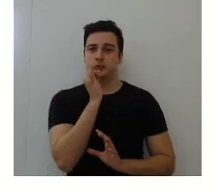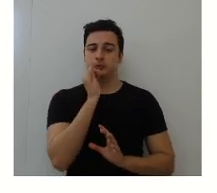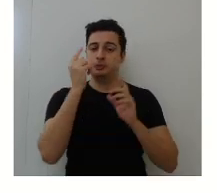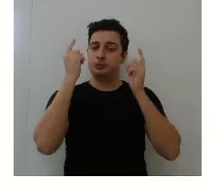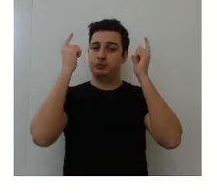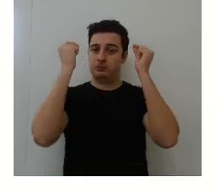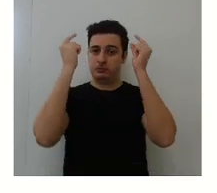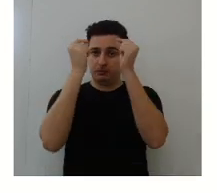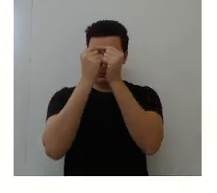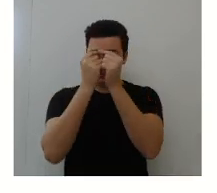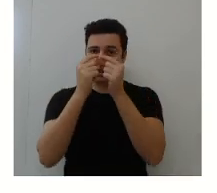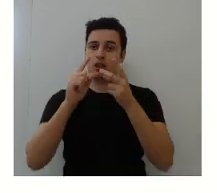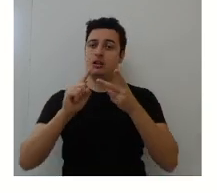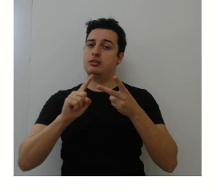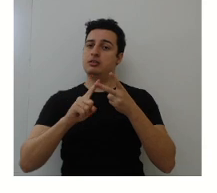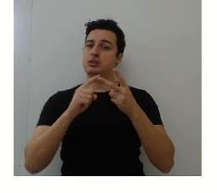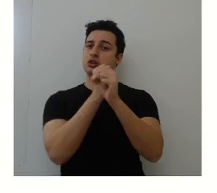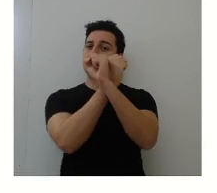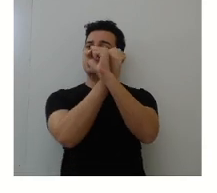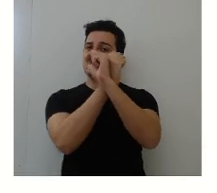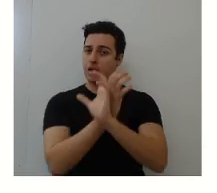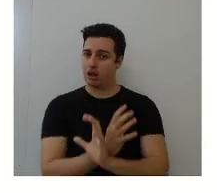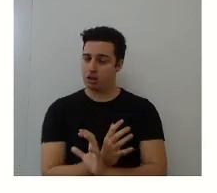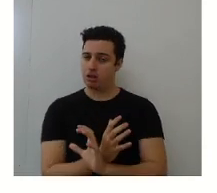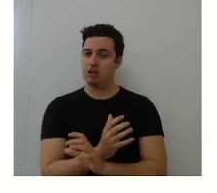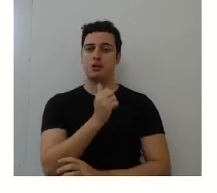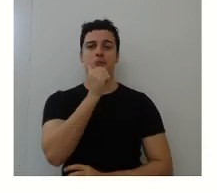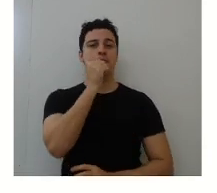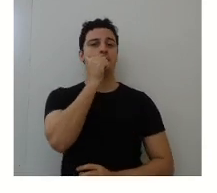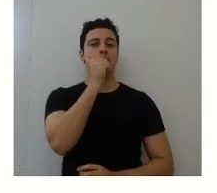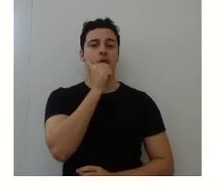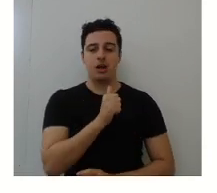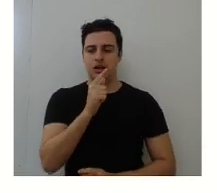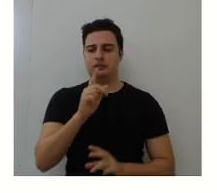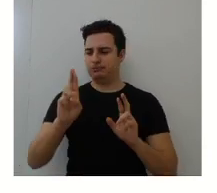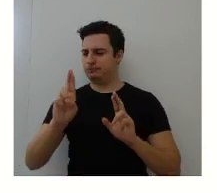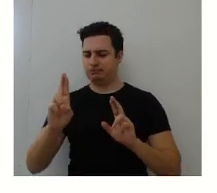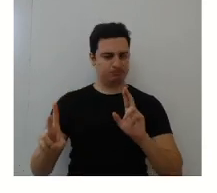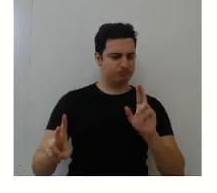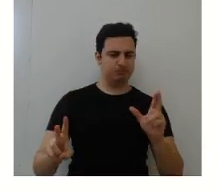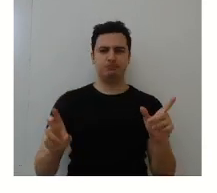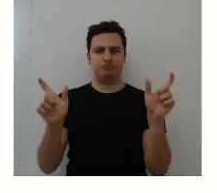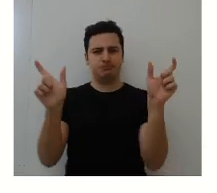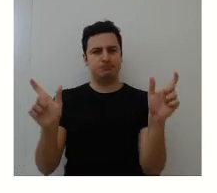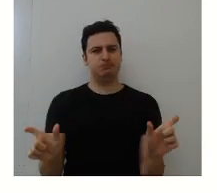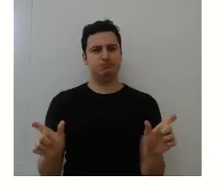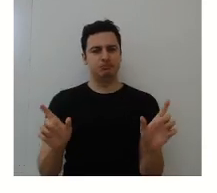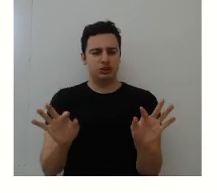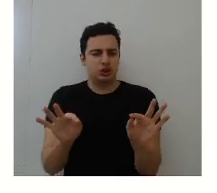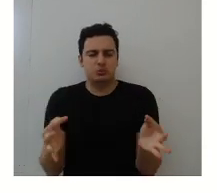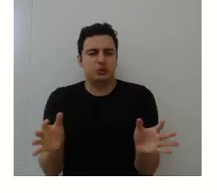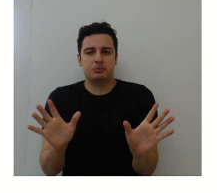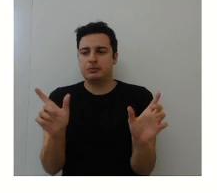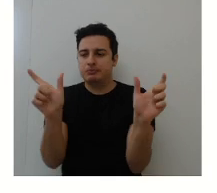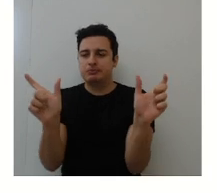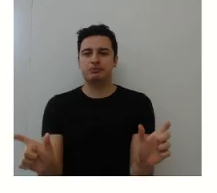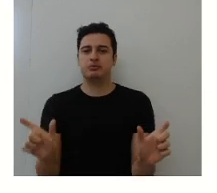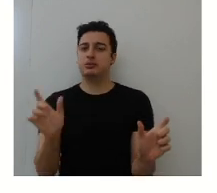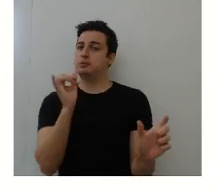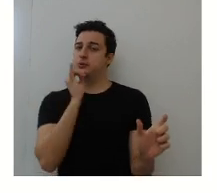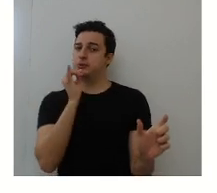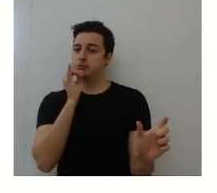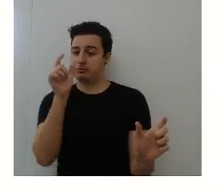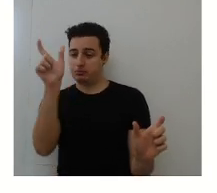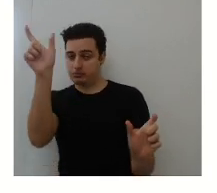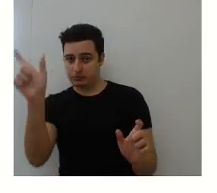Esparta, né? Os papéis femininos eles tinham uma grande diferença por uma coisa bem simples. Em Atenas, a